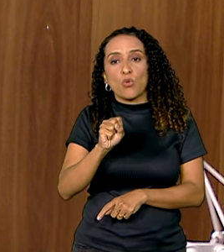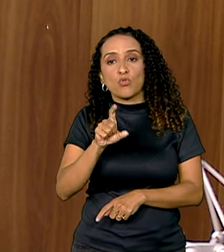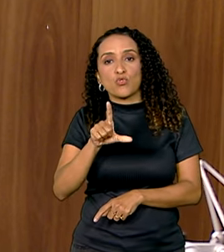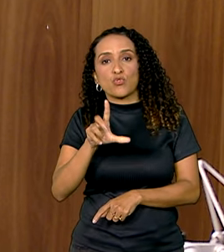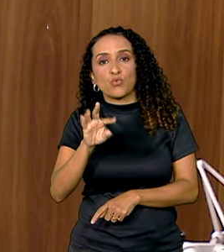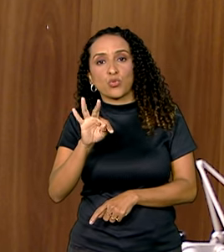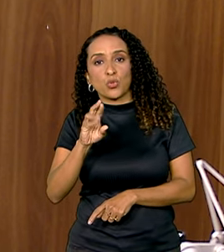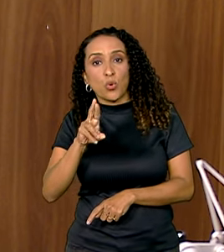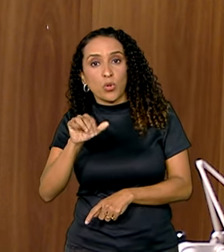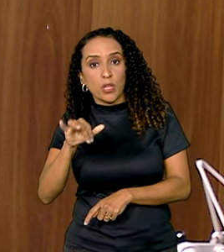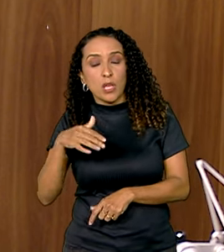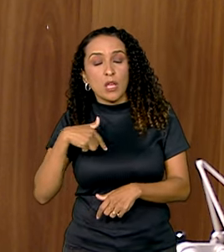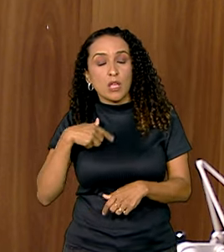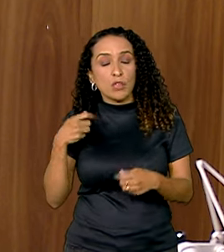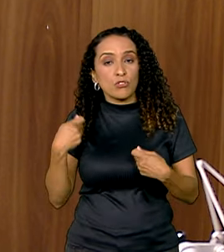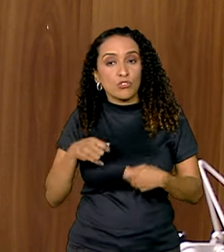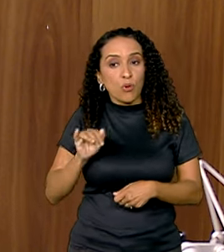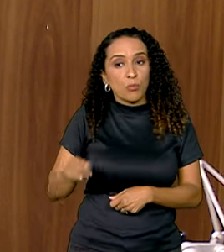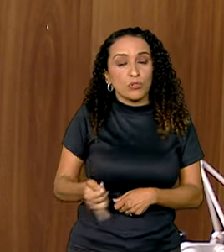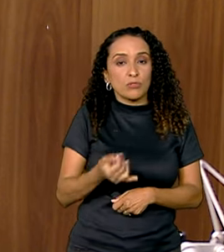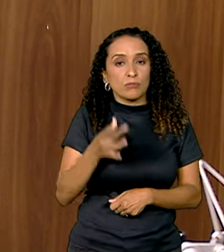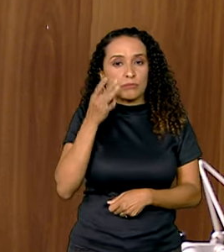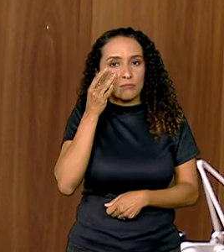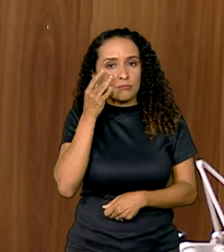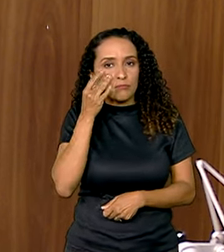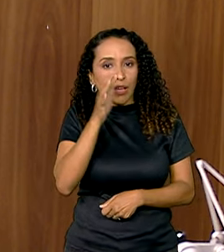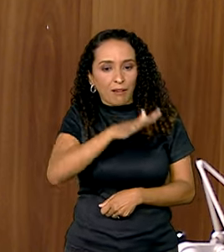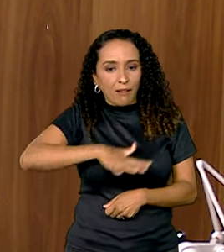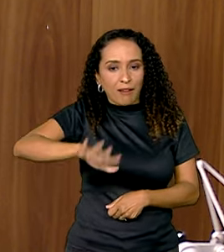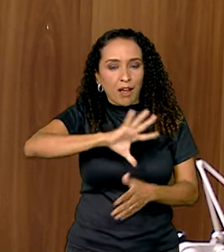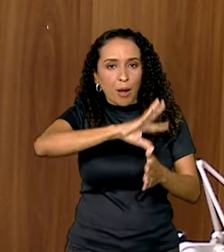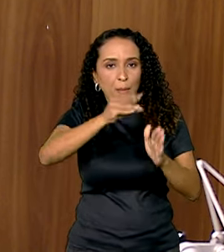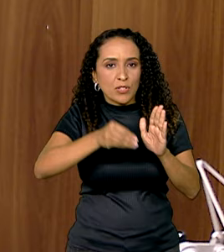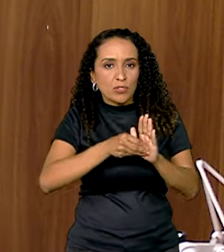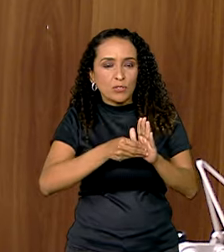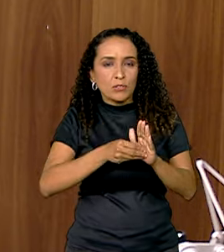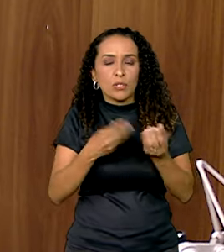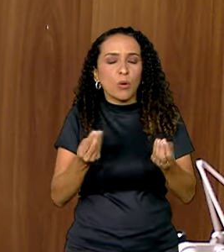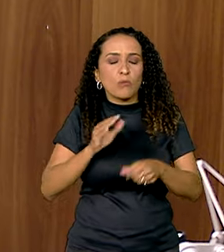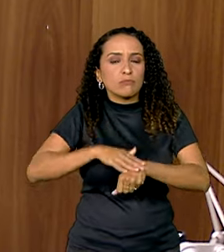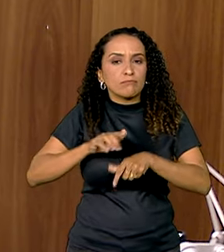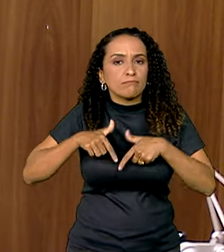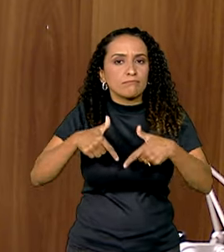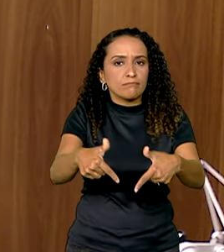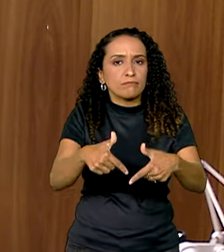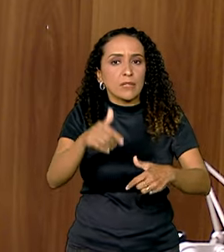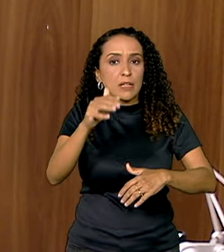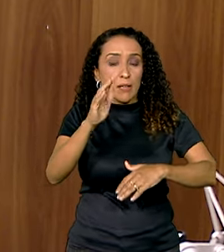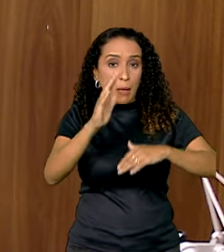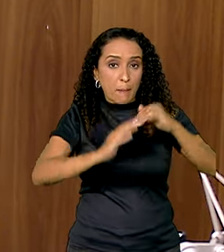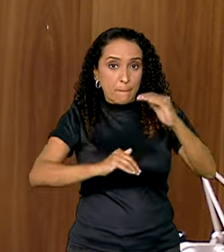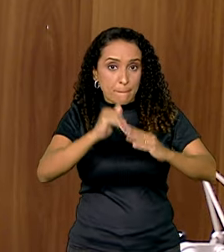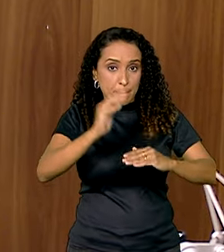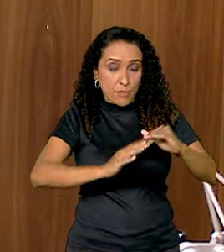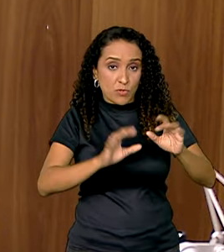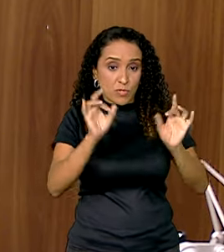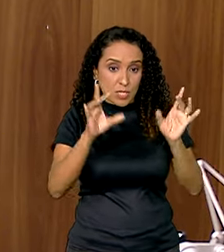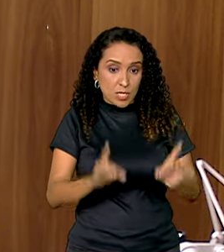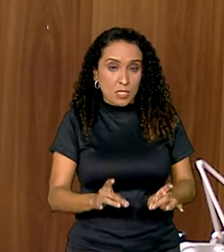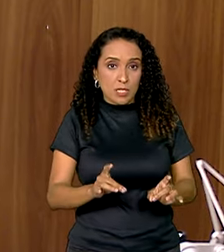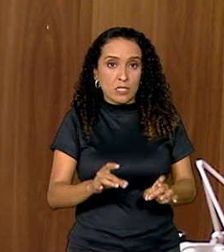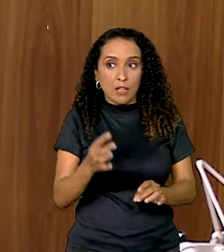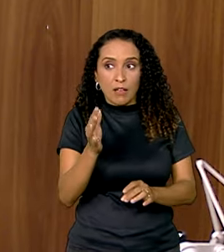de presenciar na região amazônica o funcionamento desse sistema, especialistas da Universidade Federal do